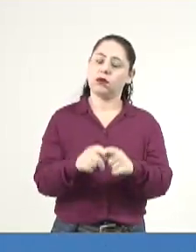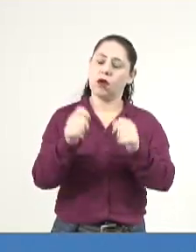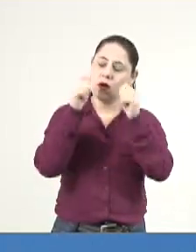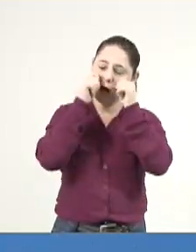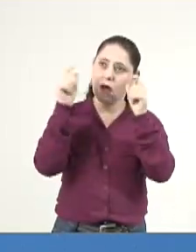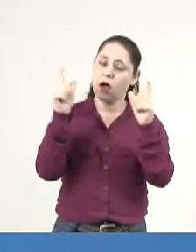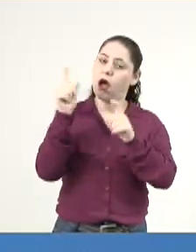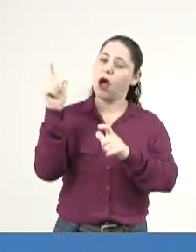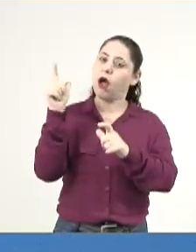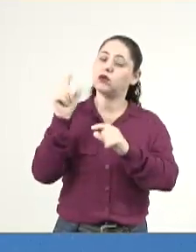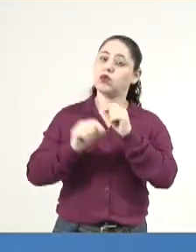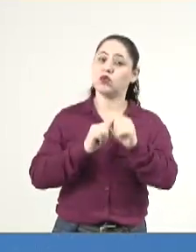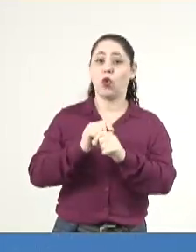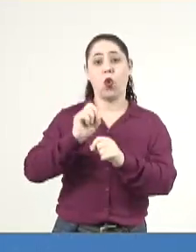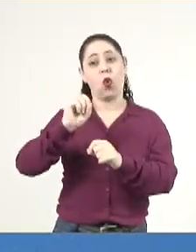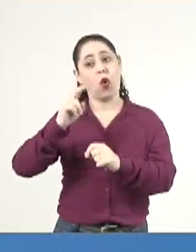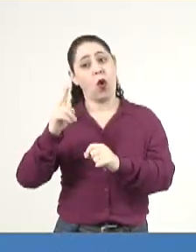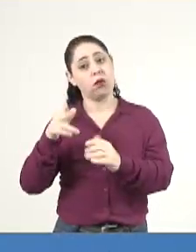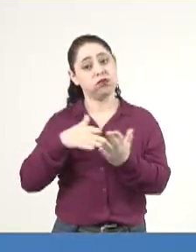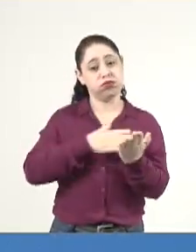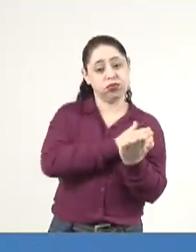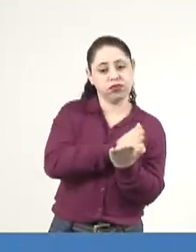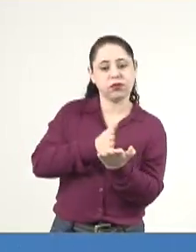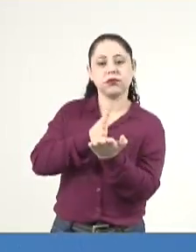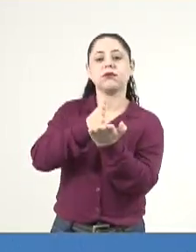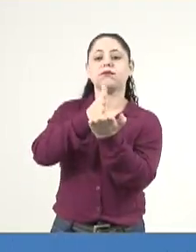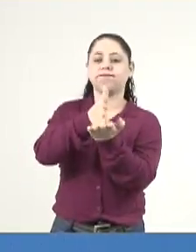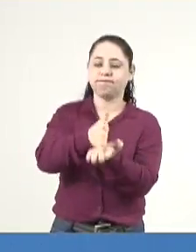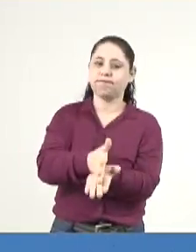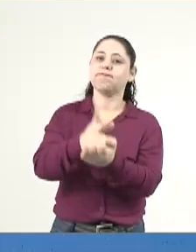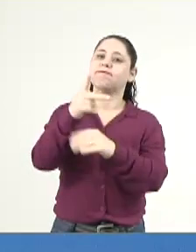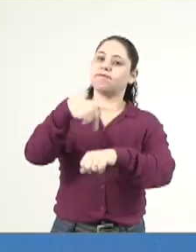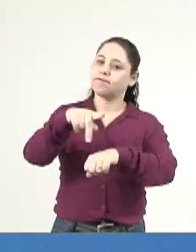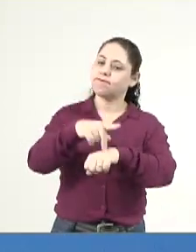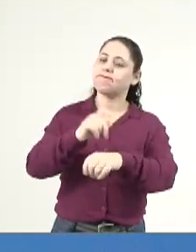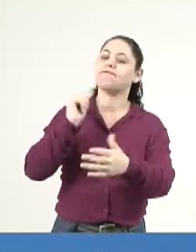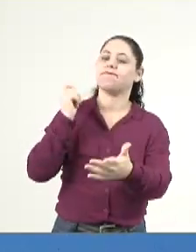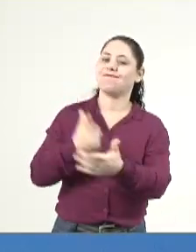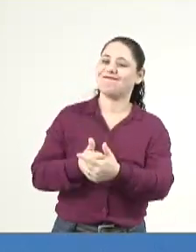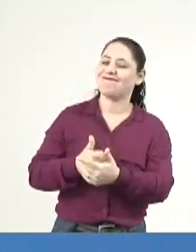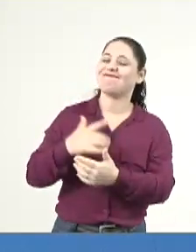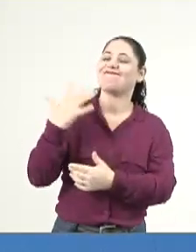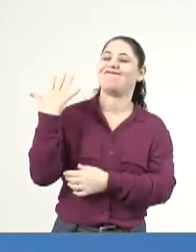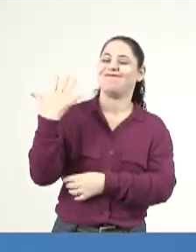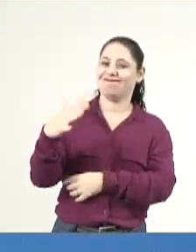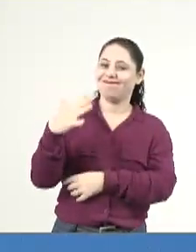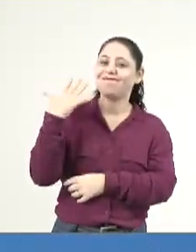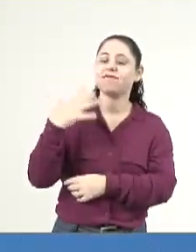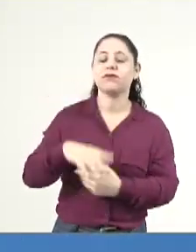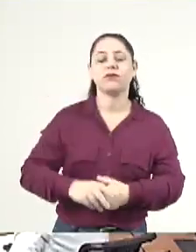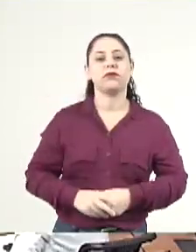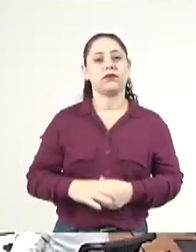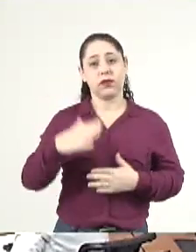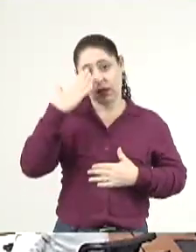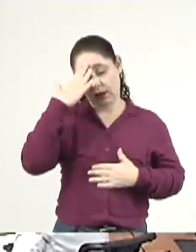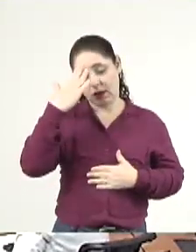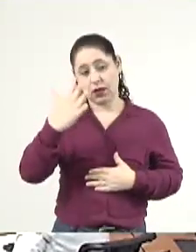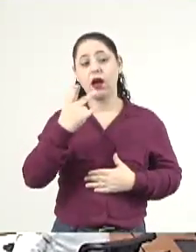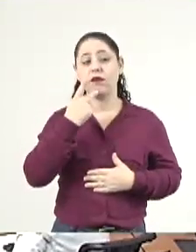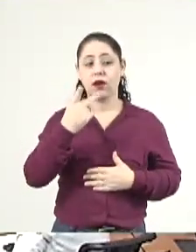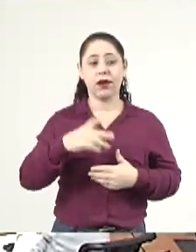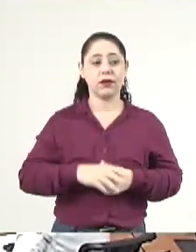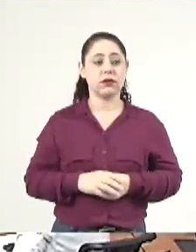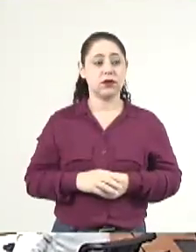alerta. Ou corrigimos essa trajetória, ou o país vai pagar um custo muito elevado. Eu agradeço a parte de Vossa